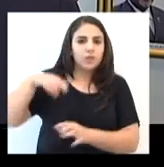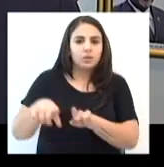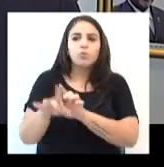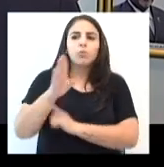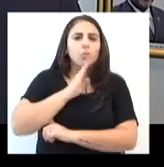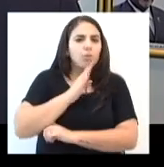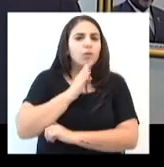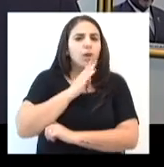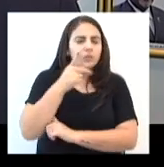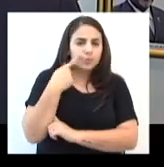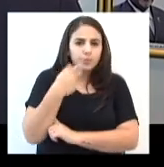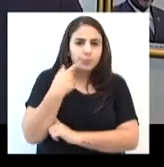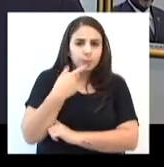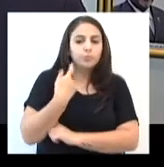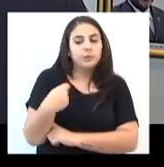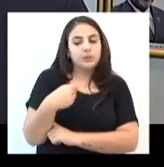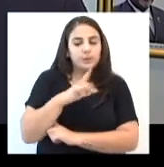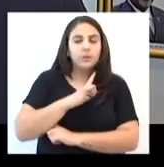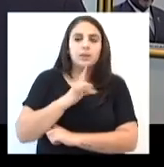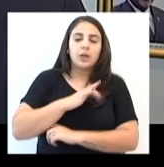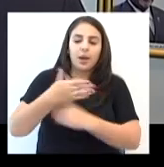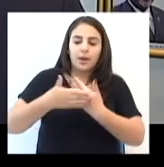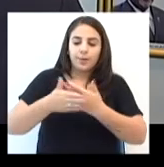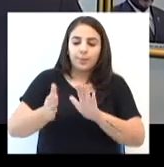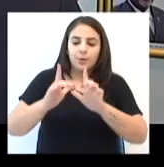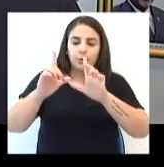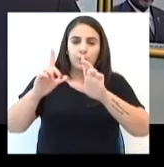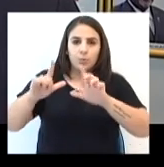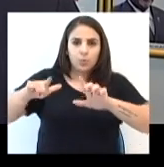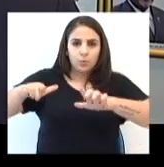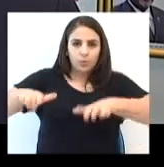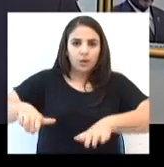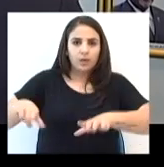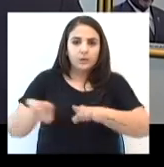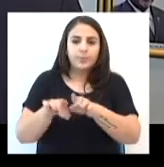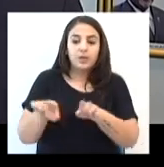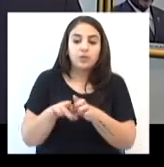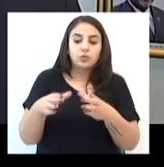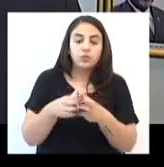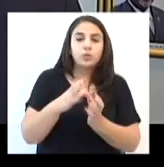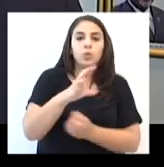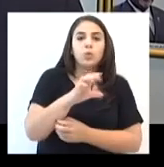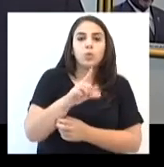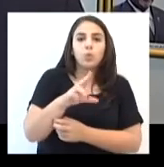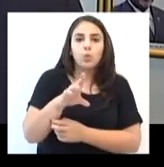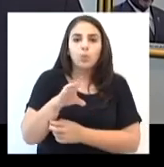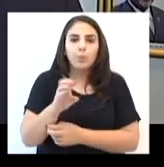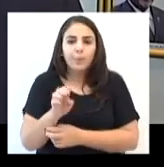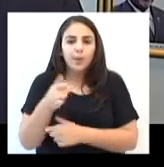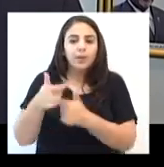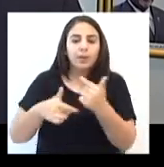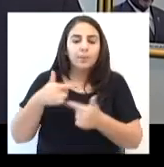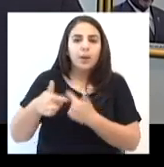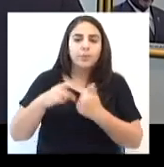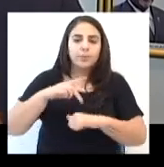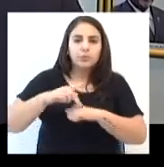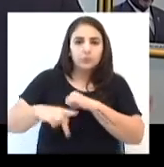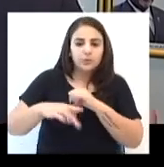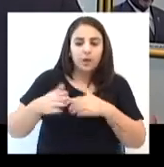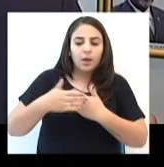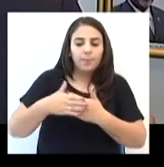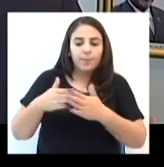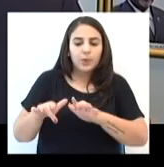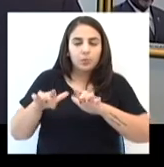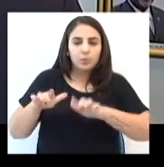conhecimento político, abrir espaço também junto aos clubes de serviço de Passo Fundo, abrir espaço